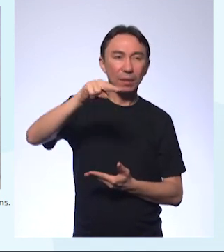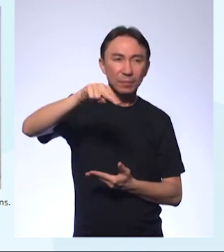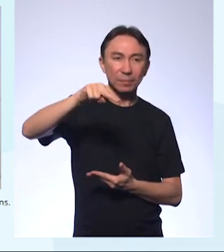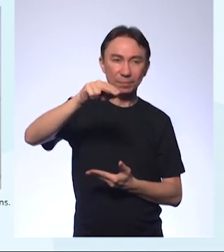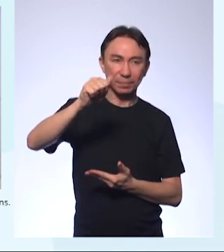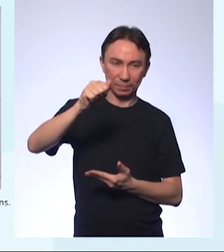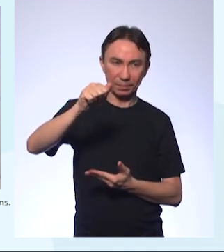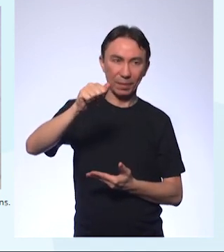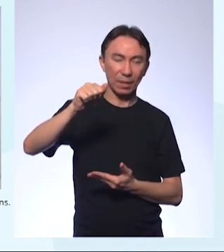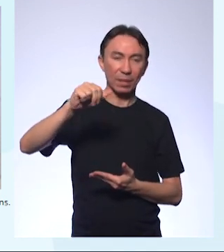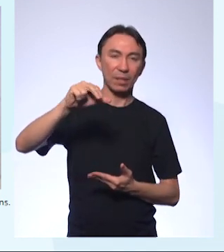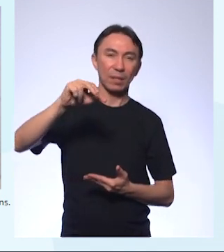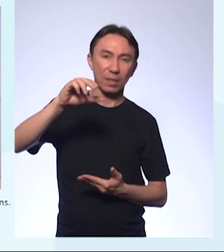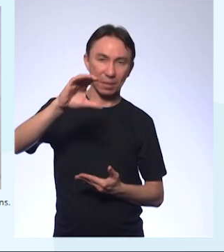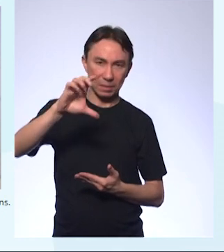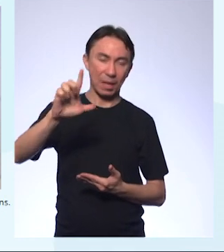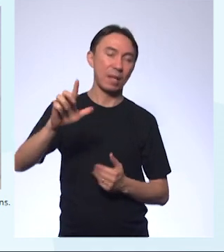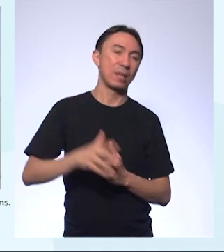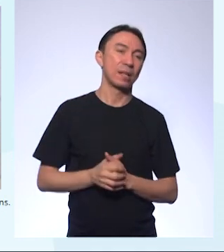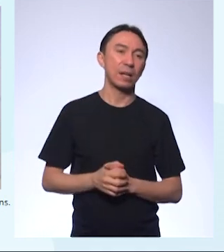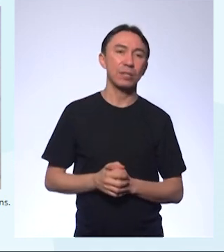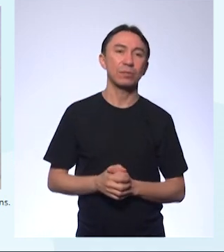aqui. Pode passar.